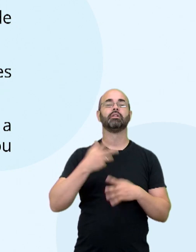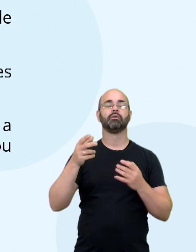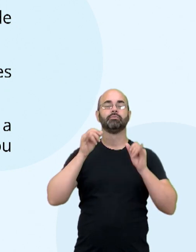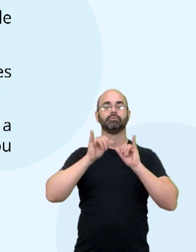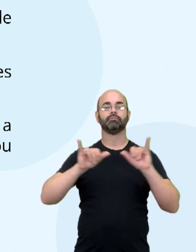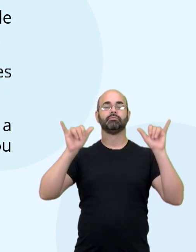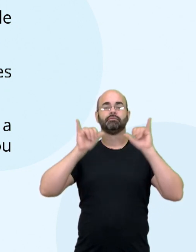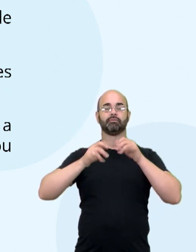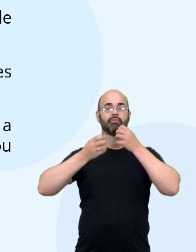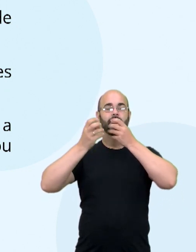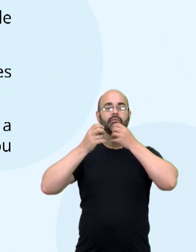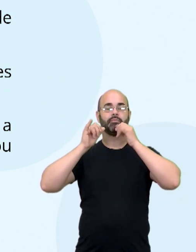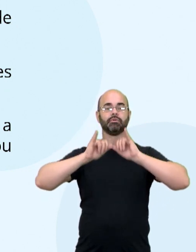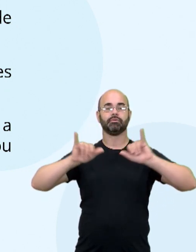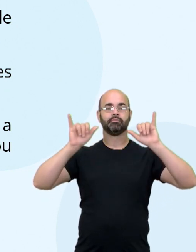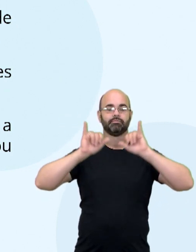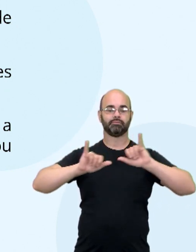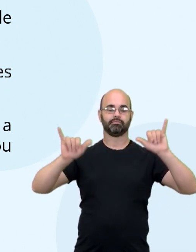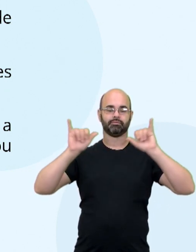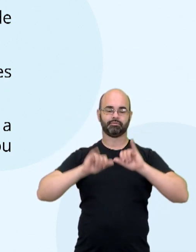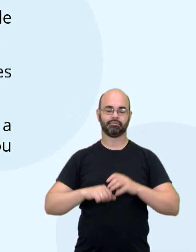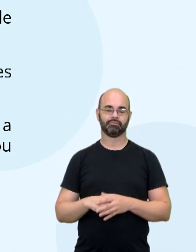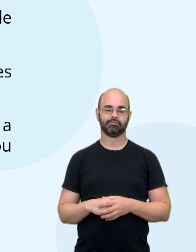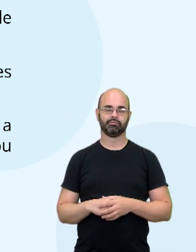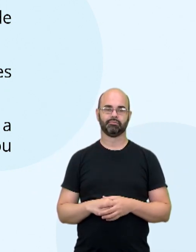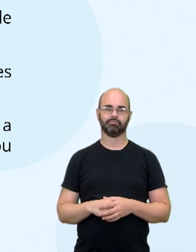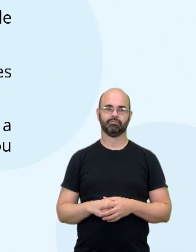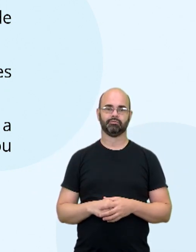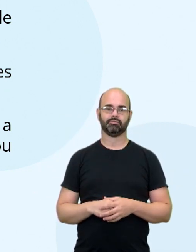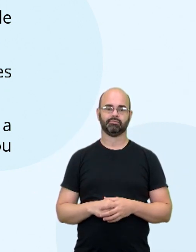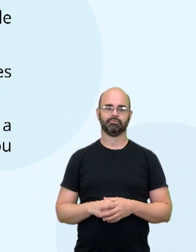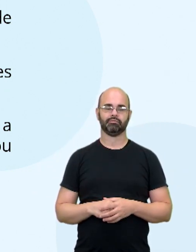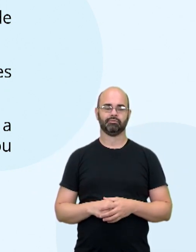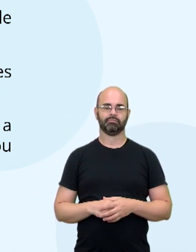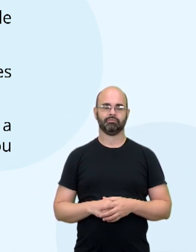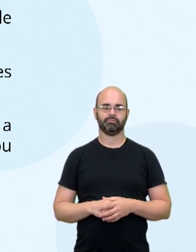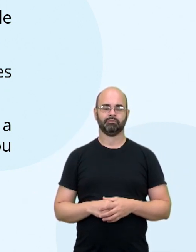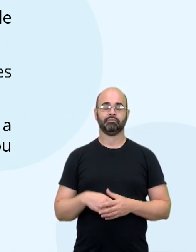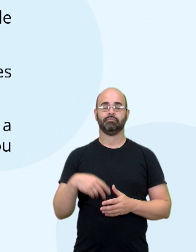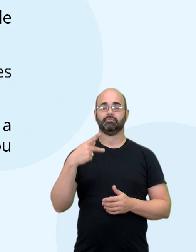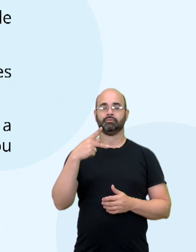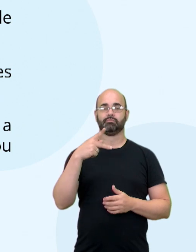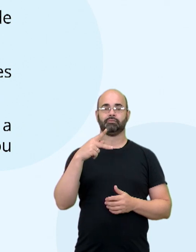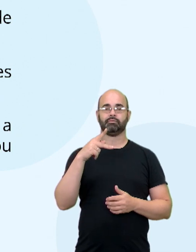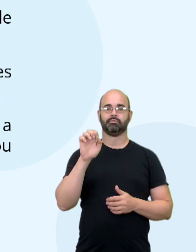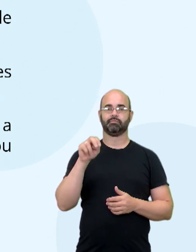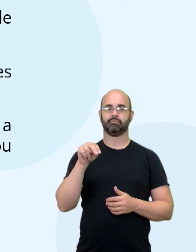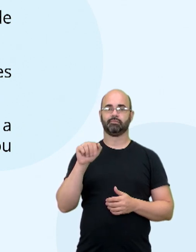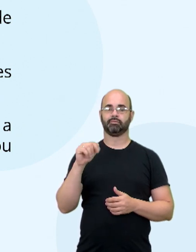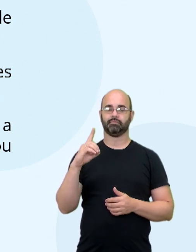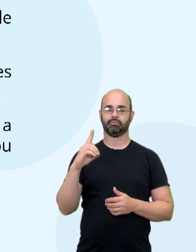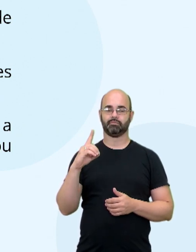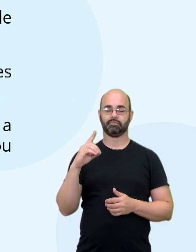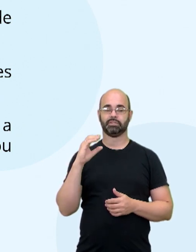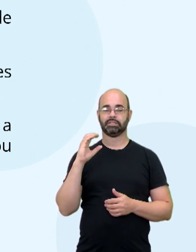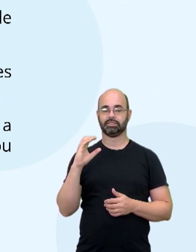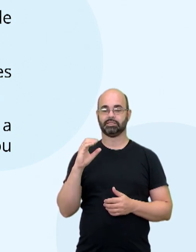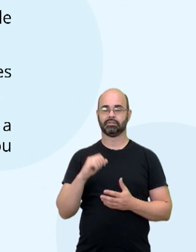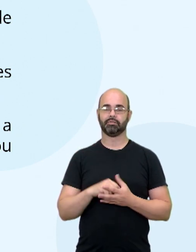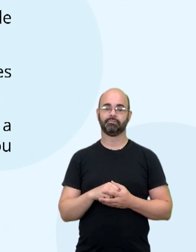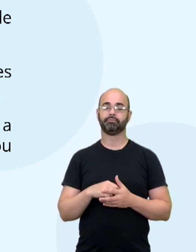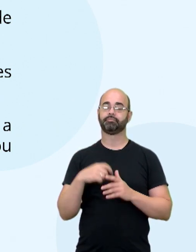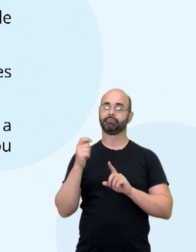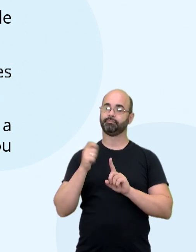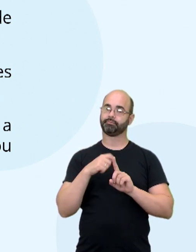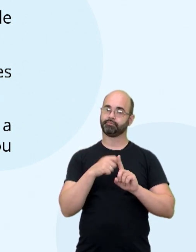das informações. Então aí, ó, como eu falei para vocês, ó, o PNAD-C tem lá mensal, né,